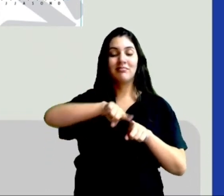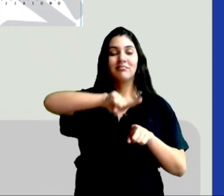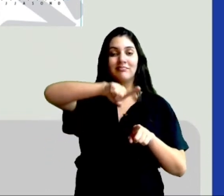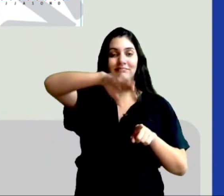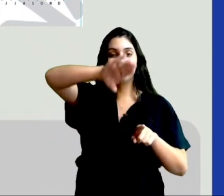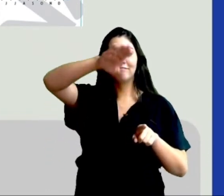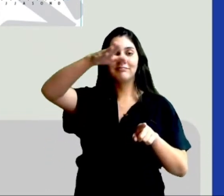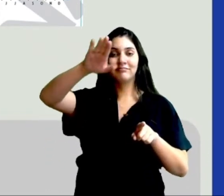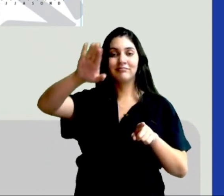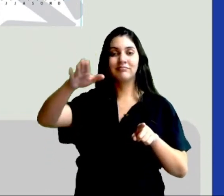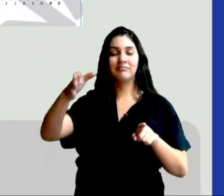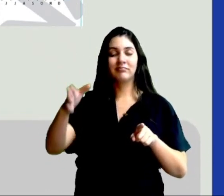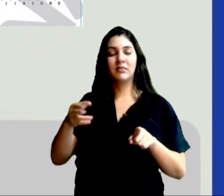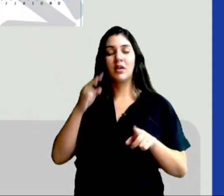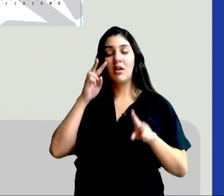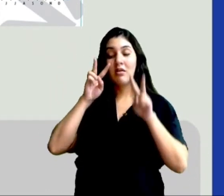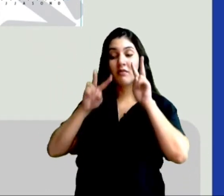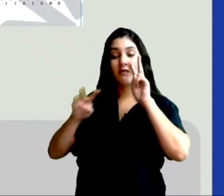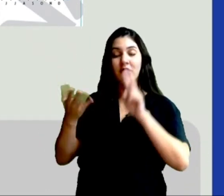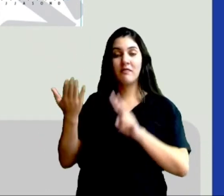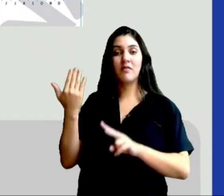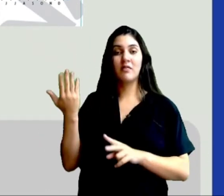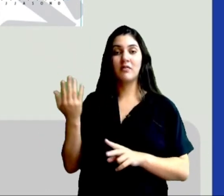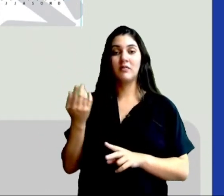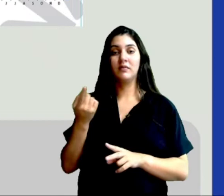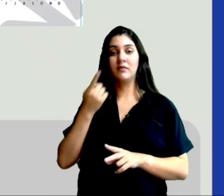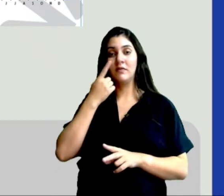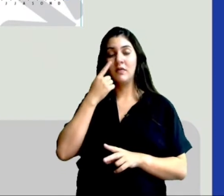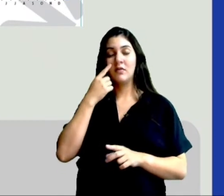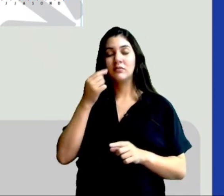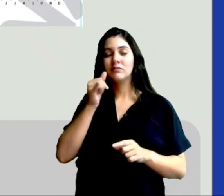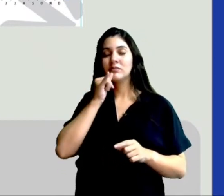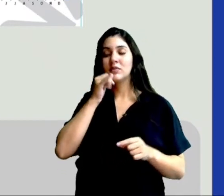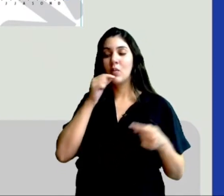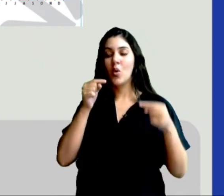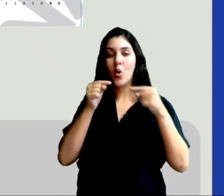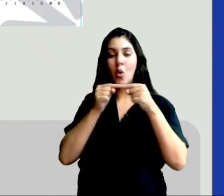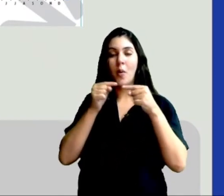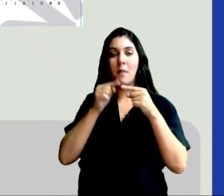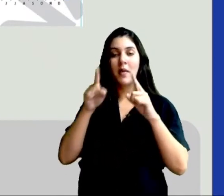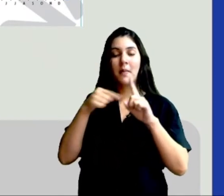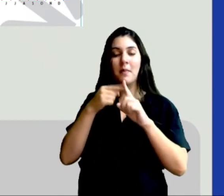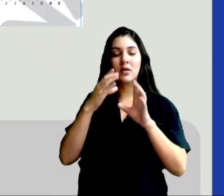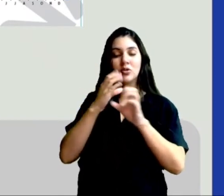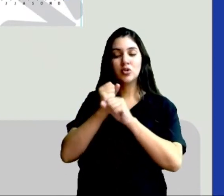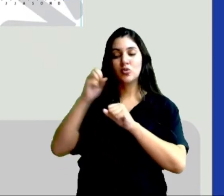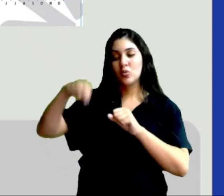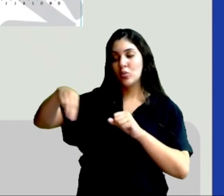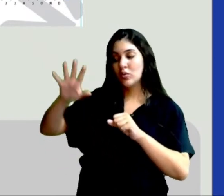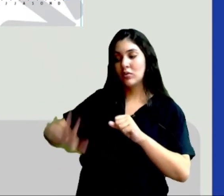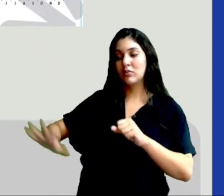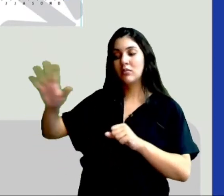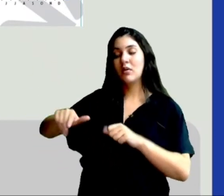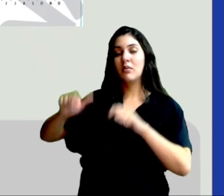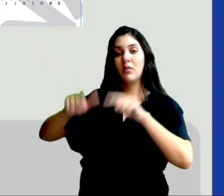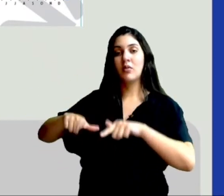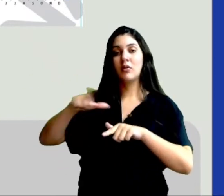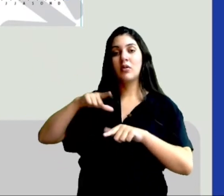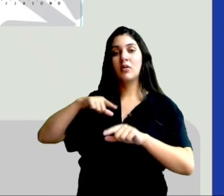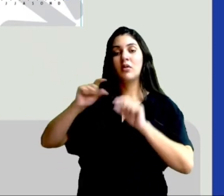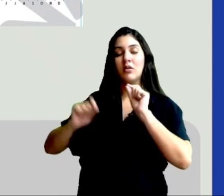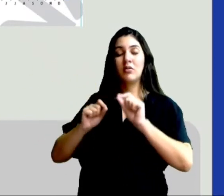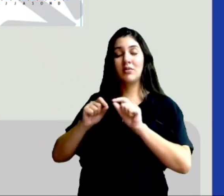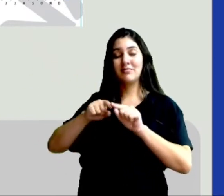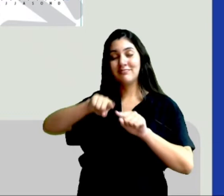relevo que a gente vê ali, que a gente viu. Veja se ele não se combina bem com essa parte mais escura do mapa, onde está a